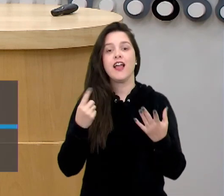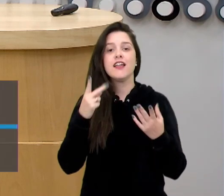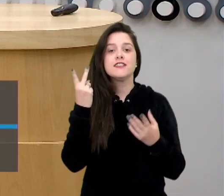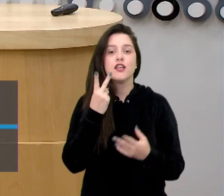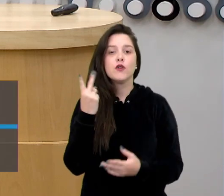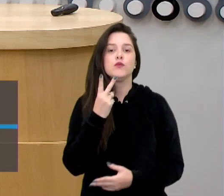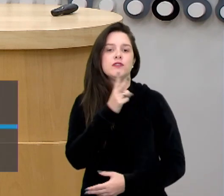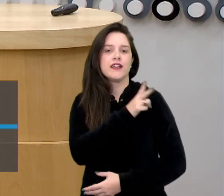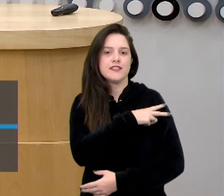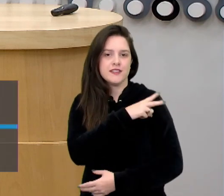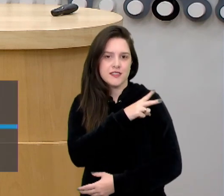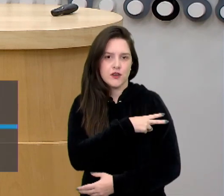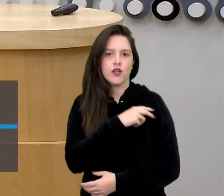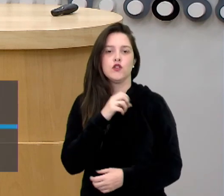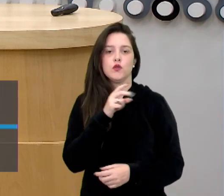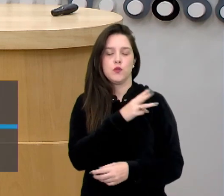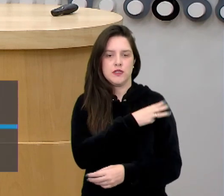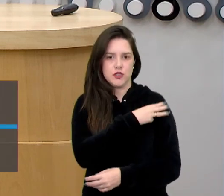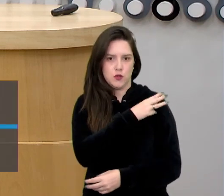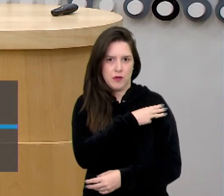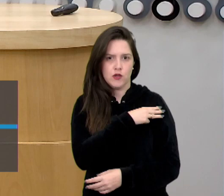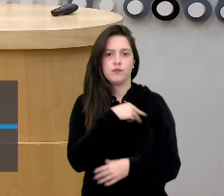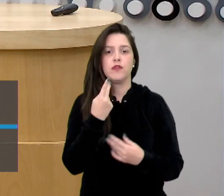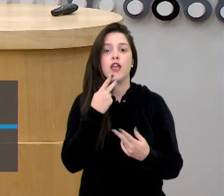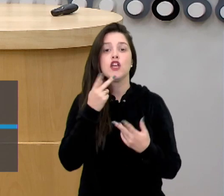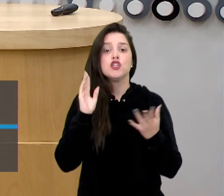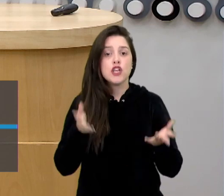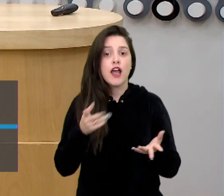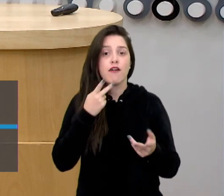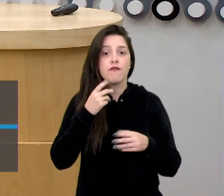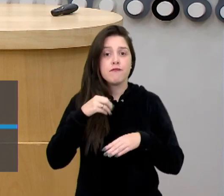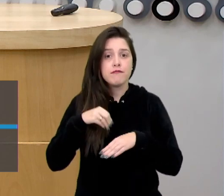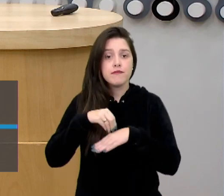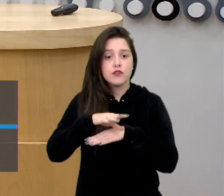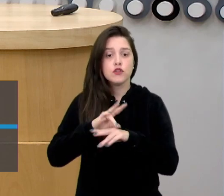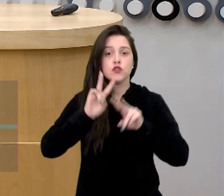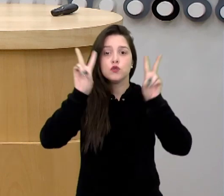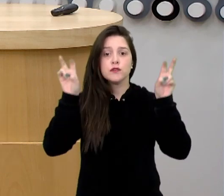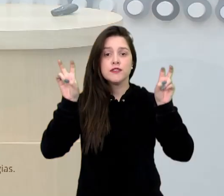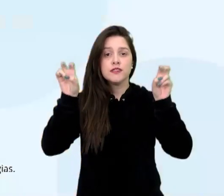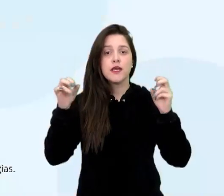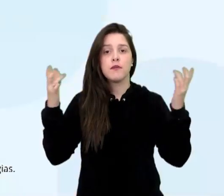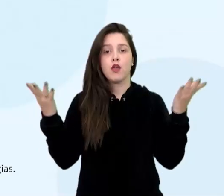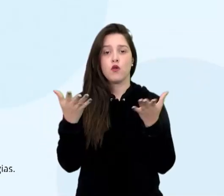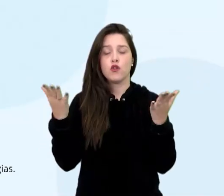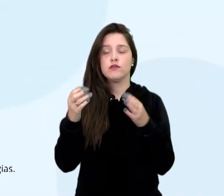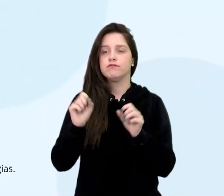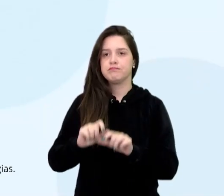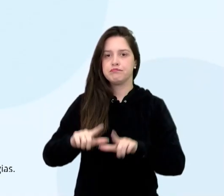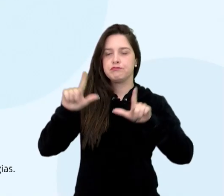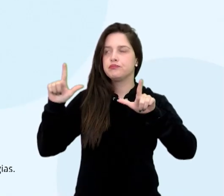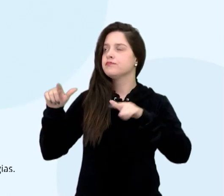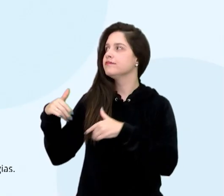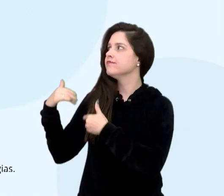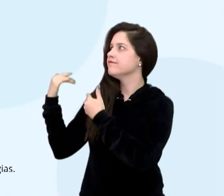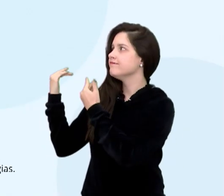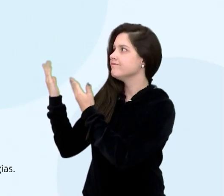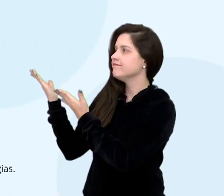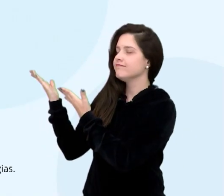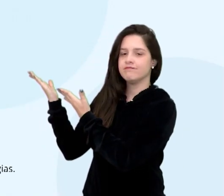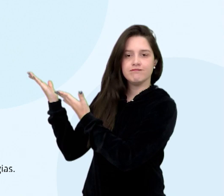segunda série do ensino médio e já vamos aí entrar no tema de hoje. Está aí na tela para vocês